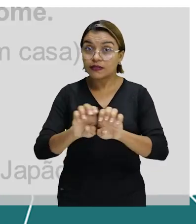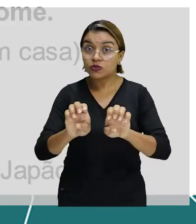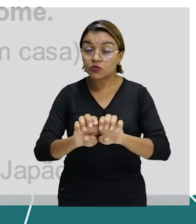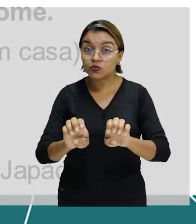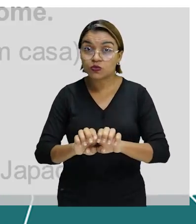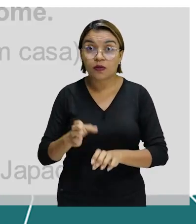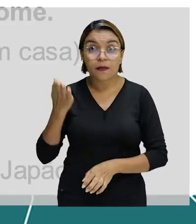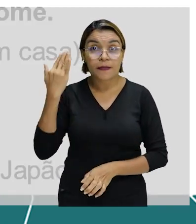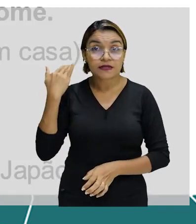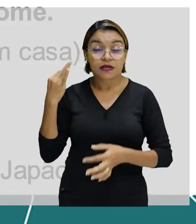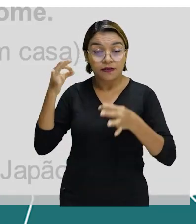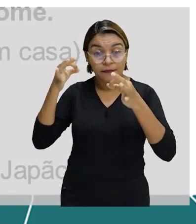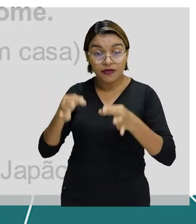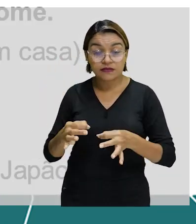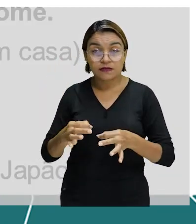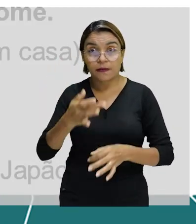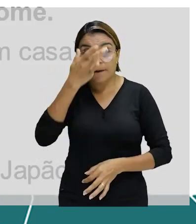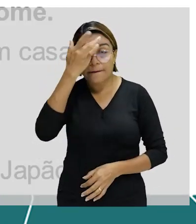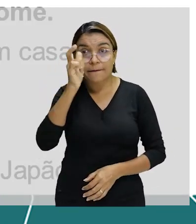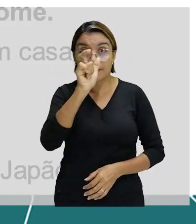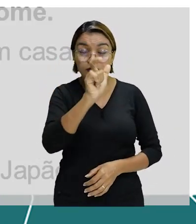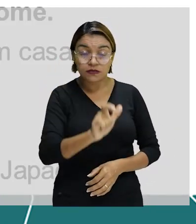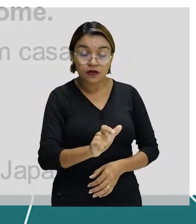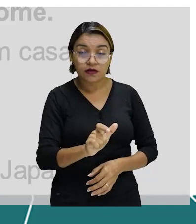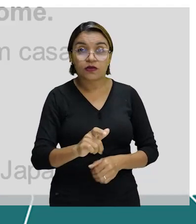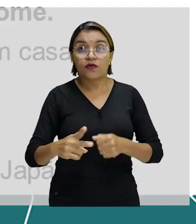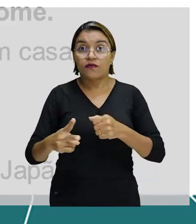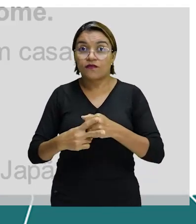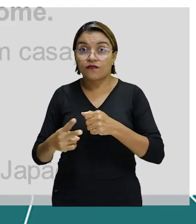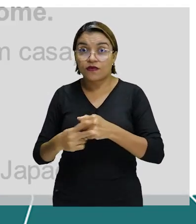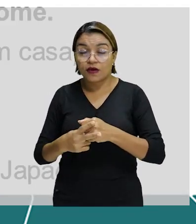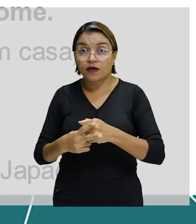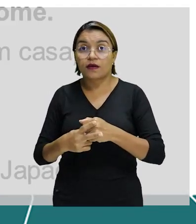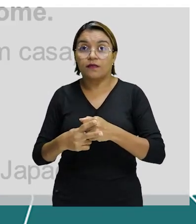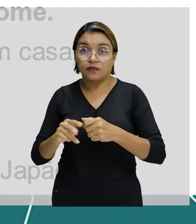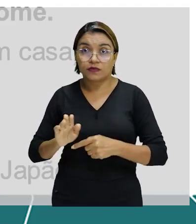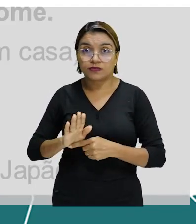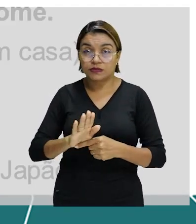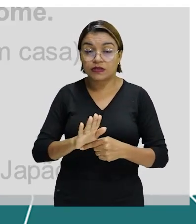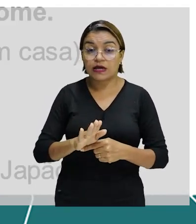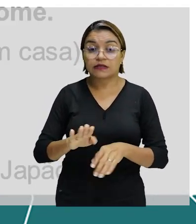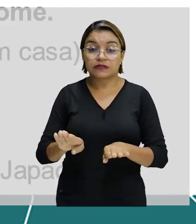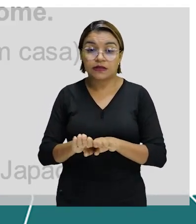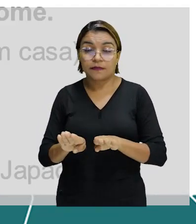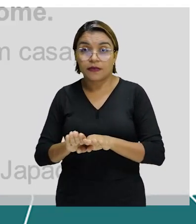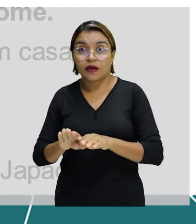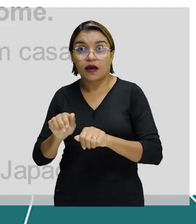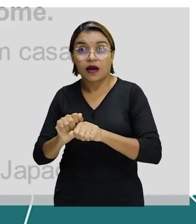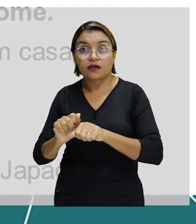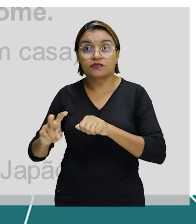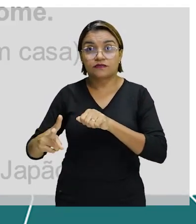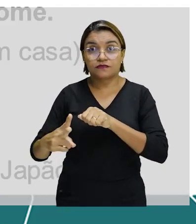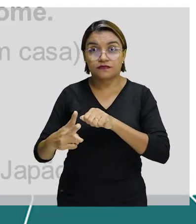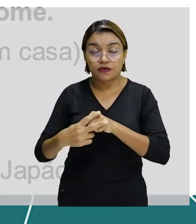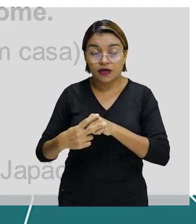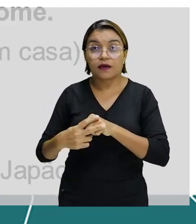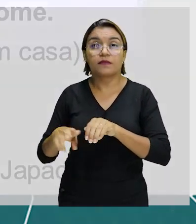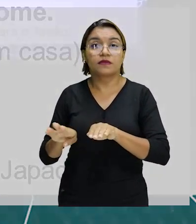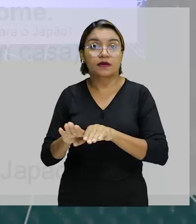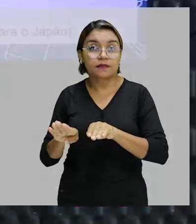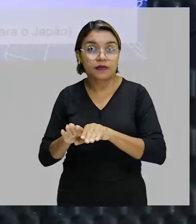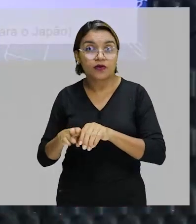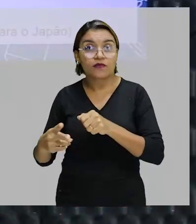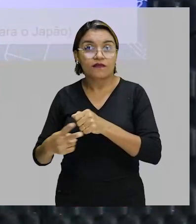Ó. Sujeito, verbo auxiliar. Aqui tem um advérbio, o verbo principal no particípio